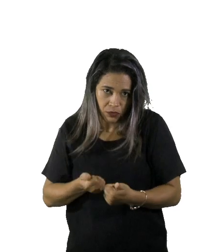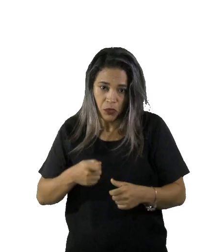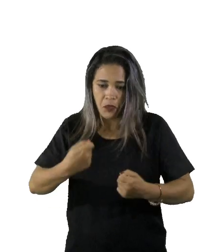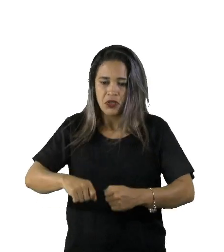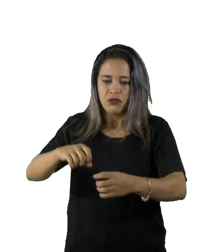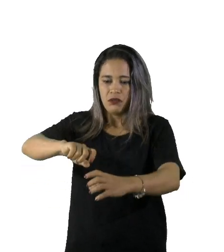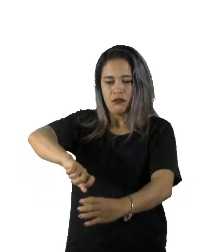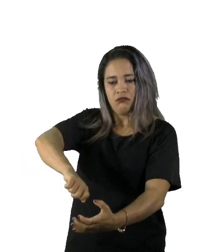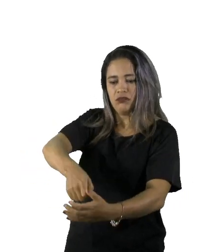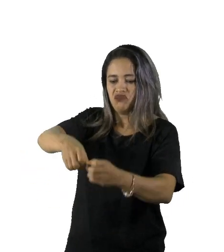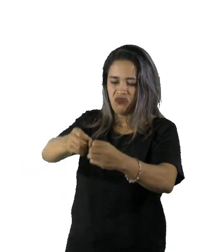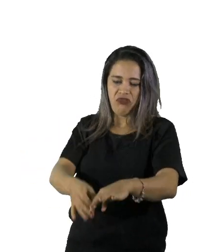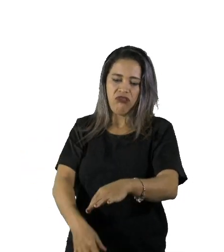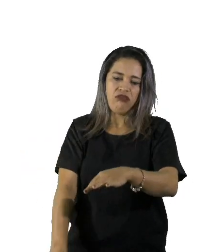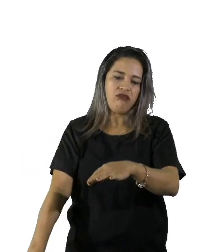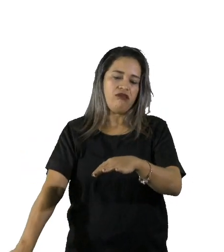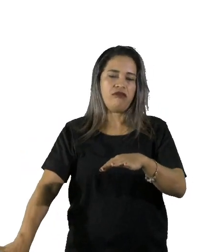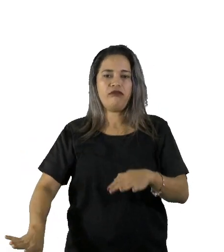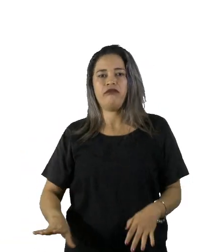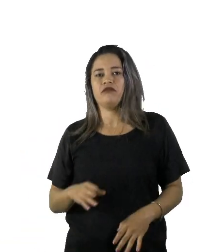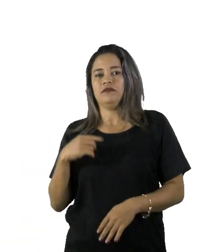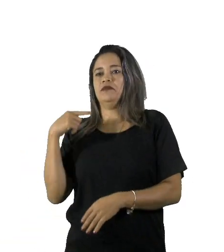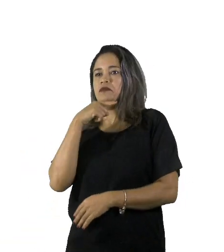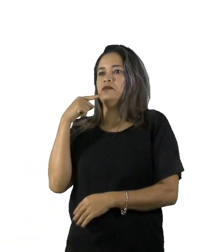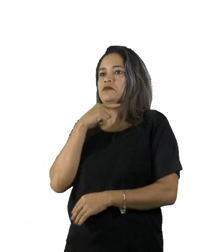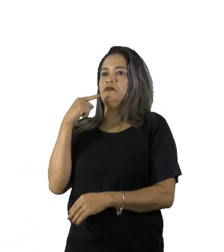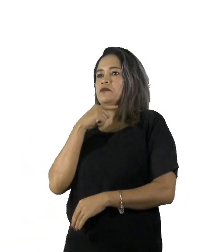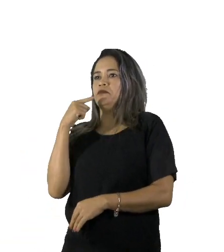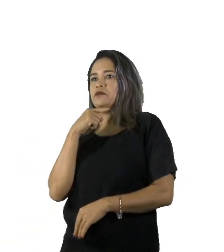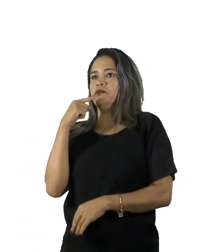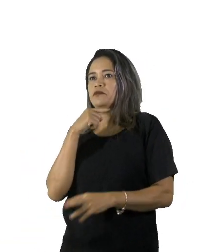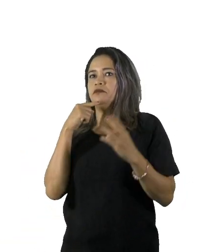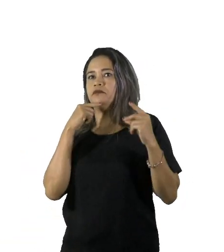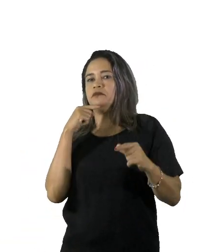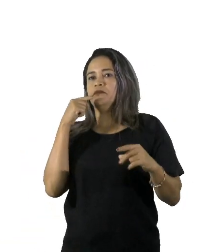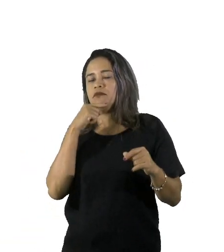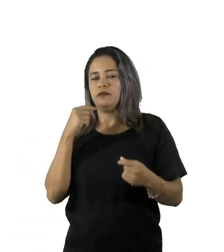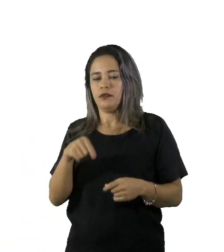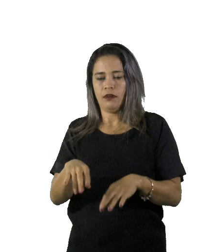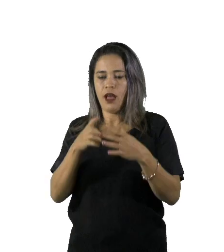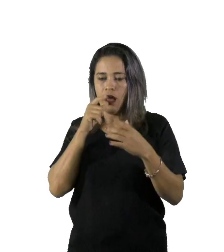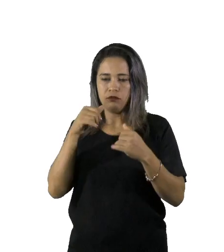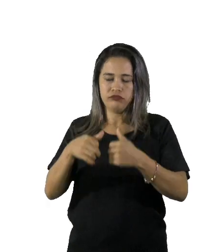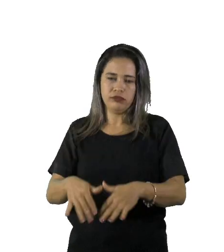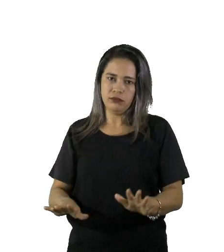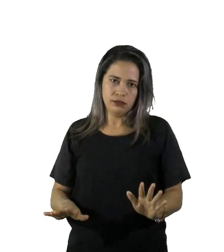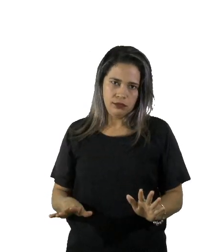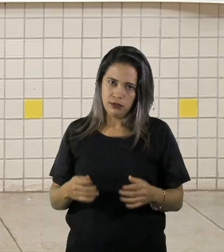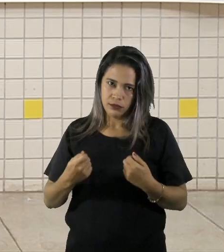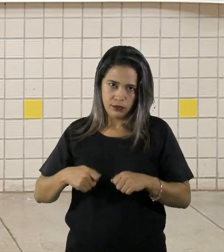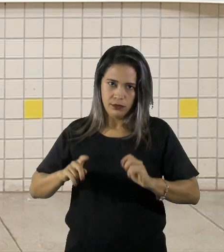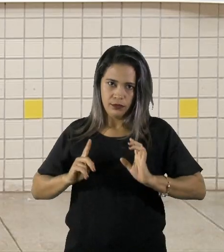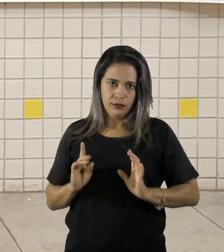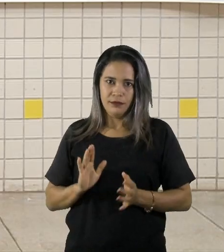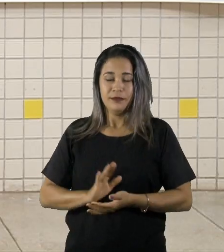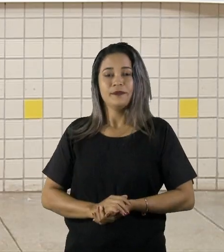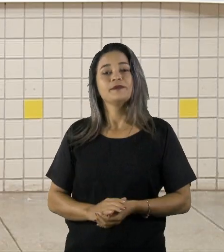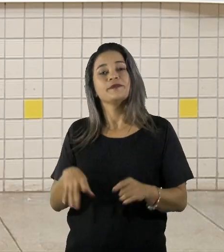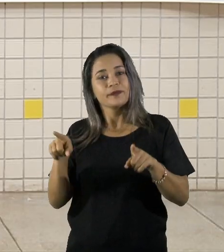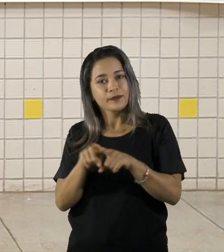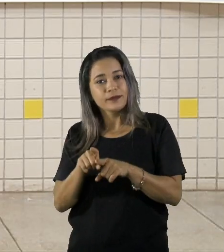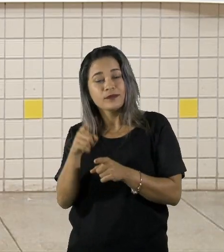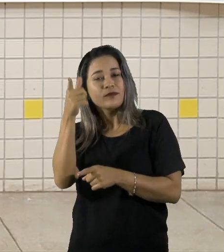precisa deixar lá a torneira desperdiçando água enquanto você está escovando os dentes. E também outra